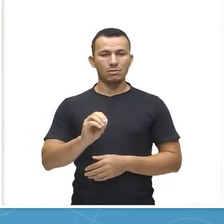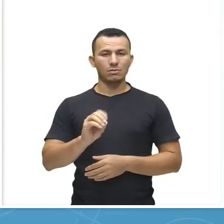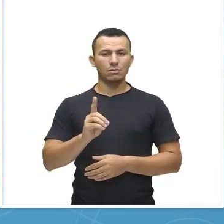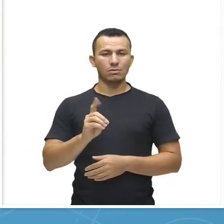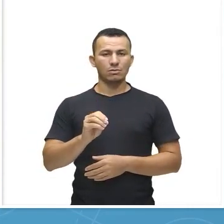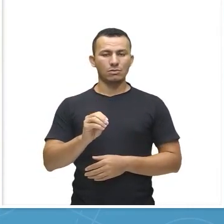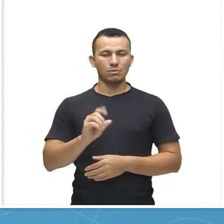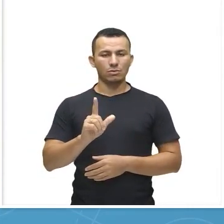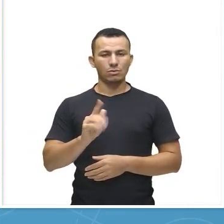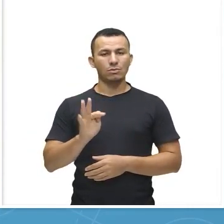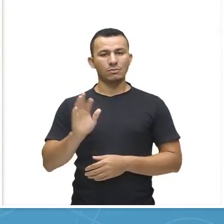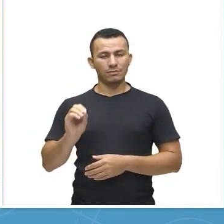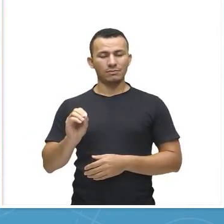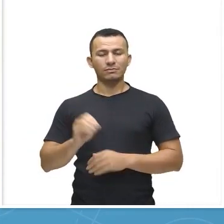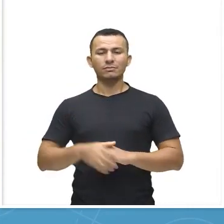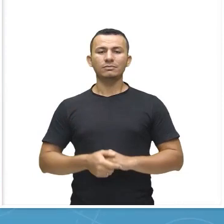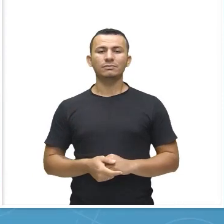Caroline,